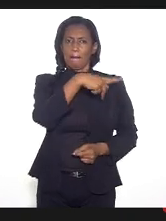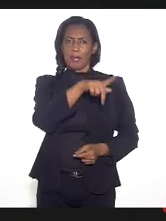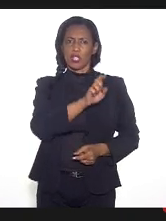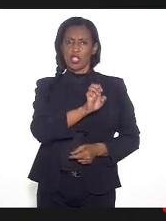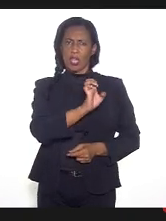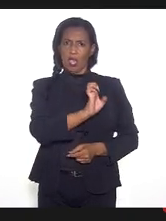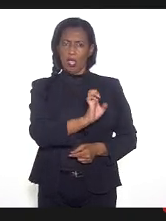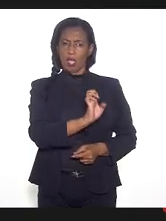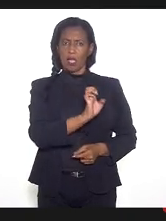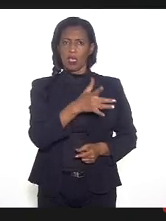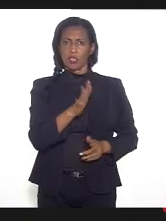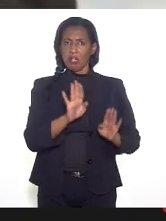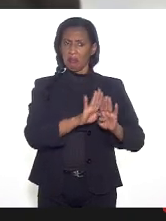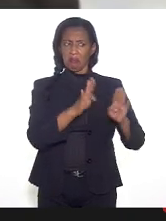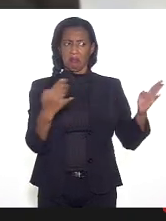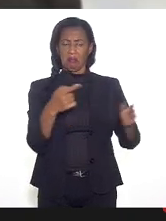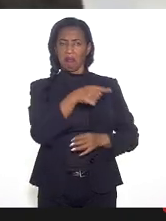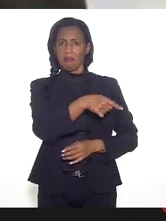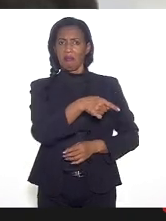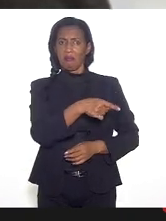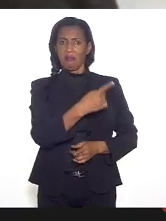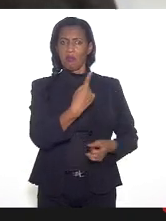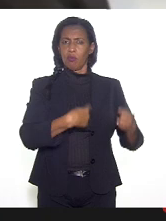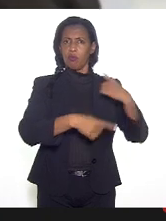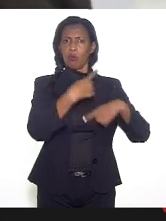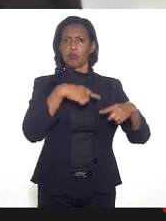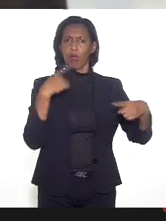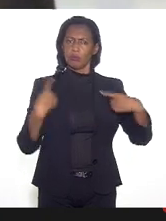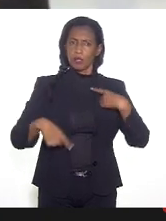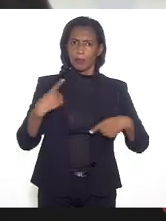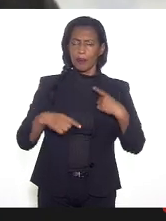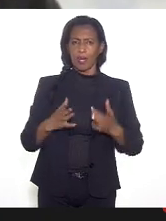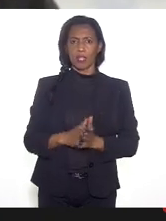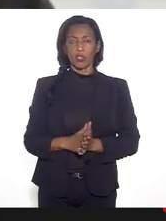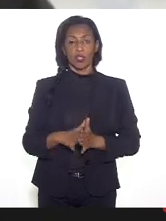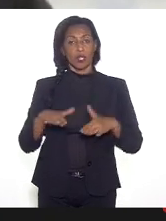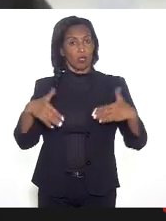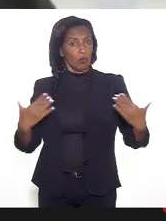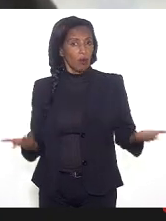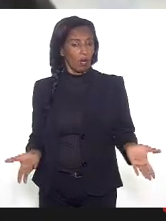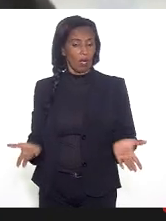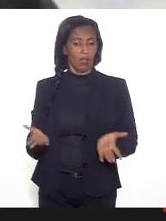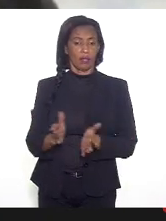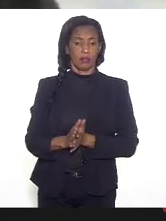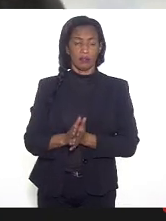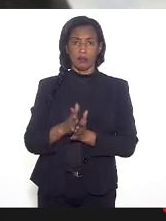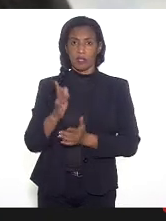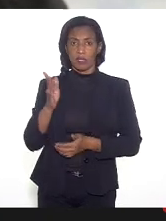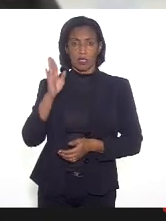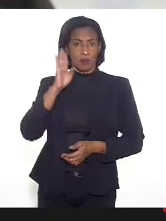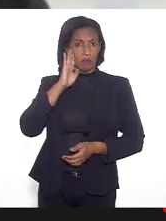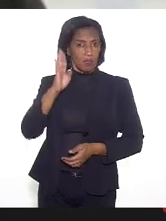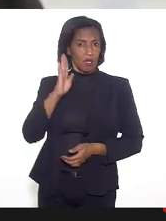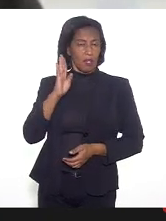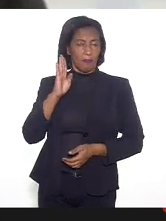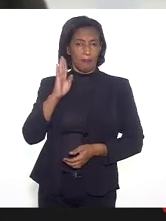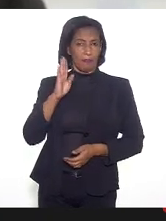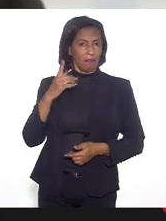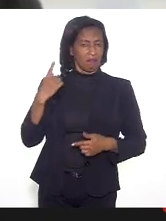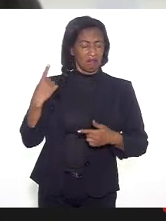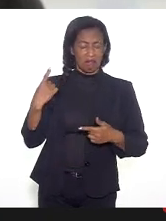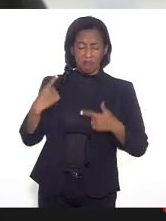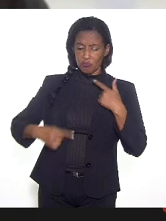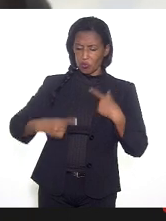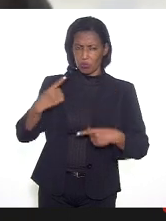colocou aqui de portas abertas para retomar o debate. Então, claro que será fundamental fazer esse debate com Vossa